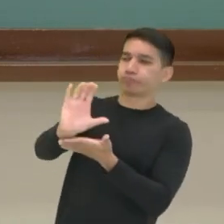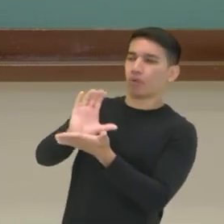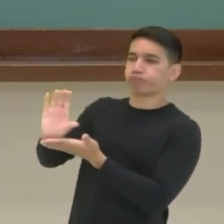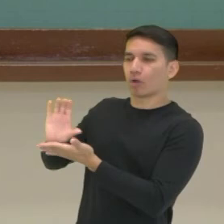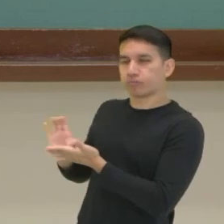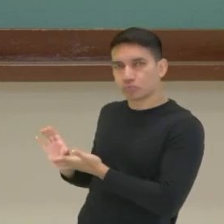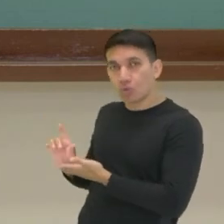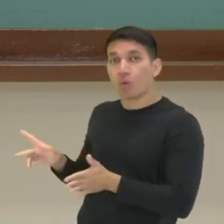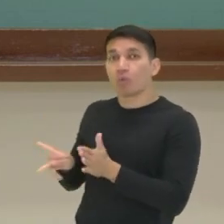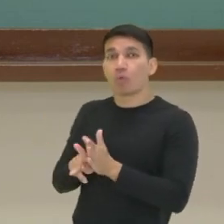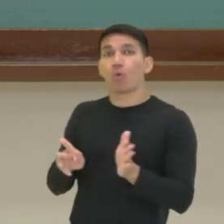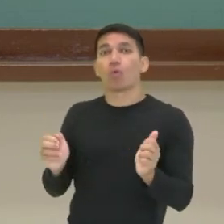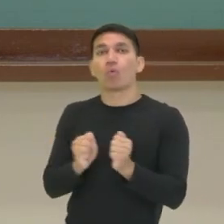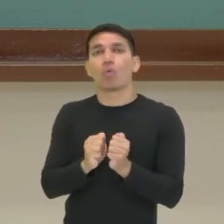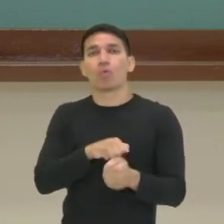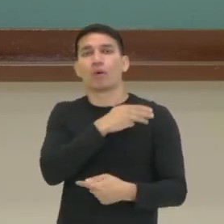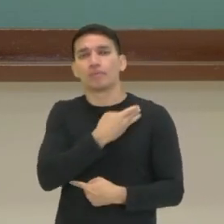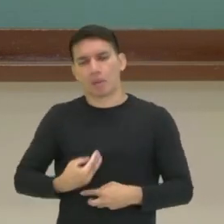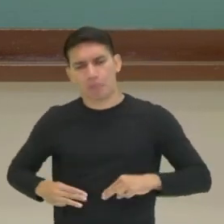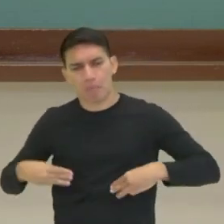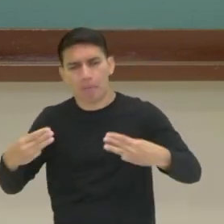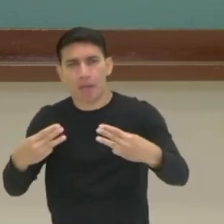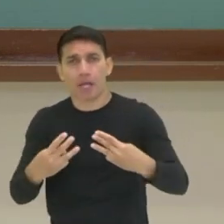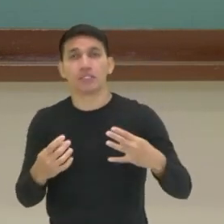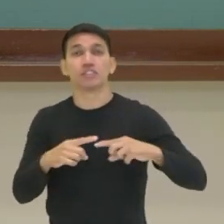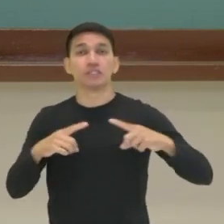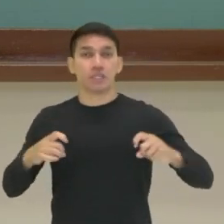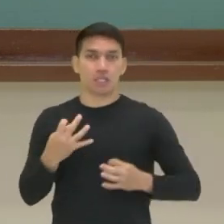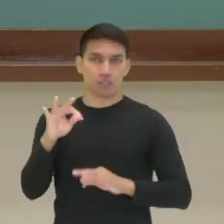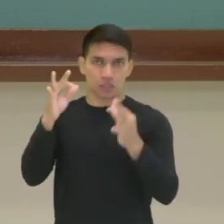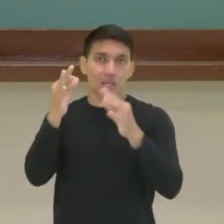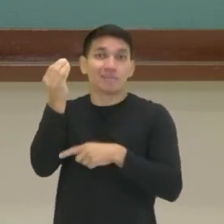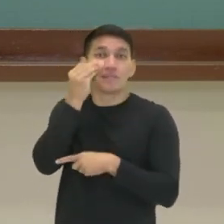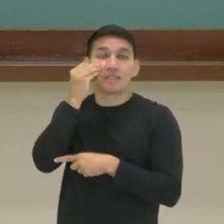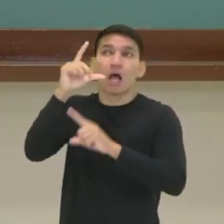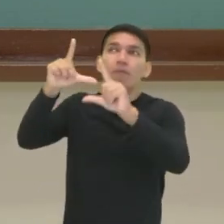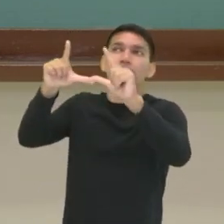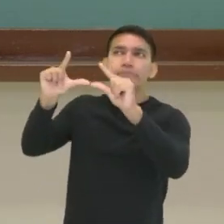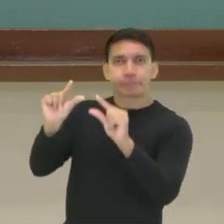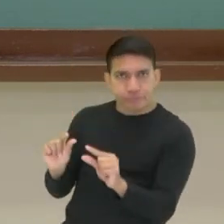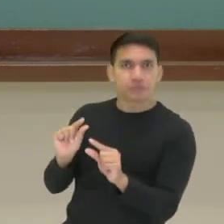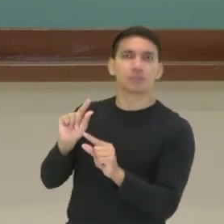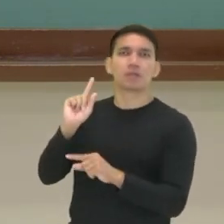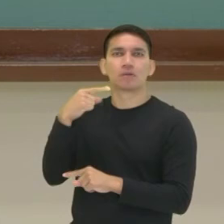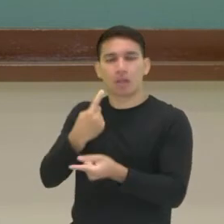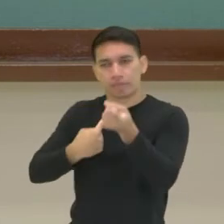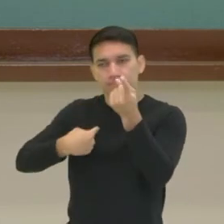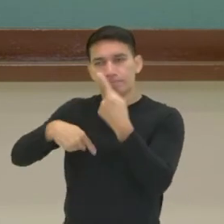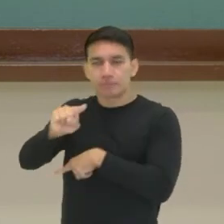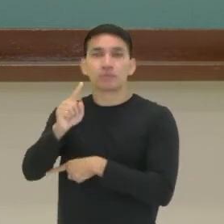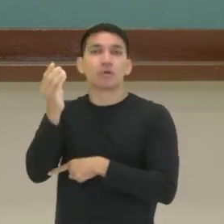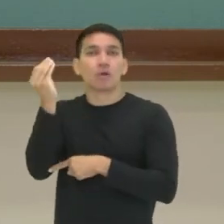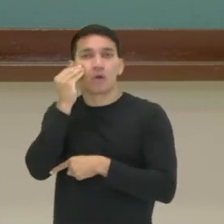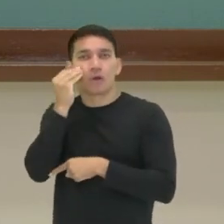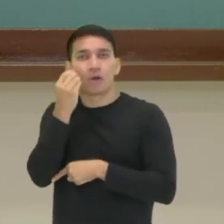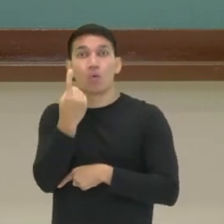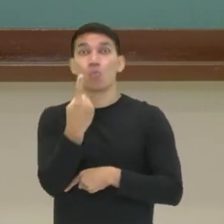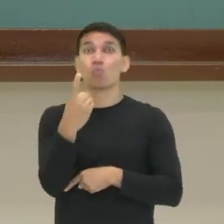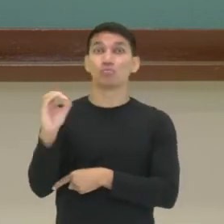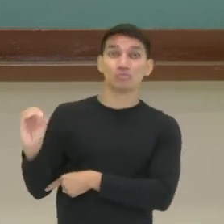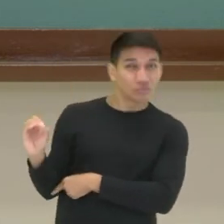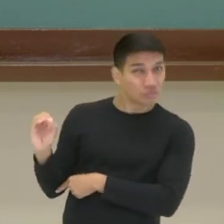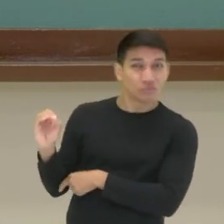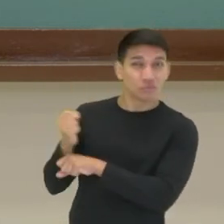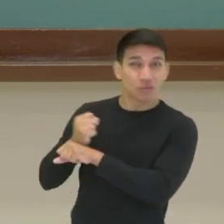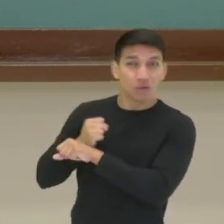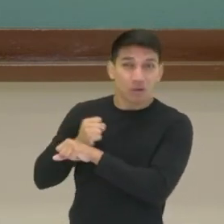o Ministério da Ciência e Tecnologia para diminuir então essa diferença que temos de praticamente um século entre a industrialização brasileira